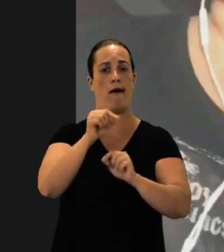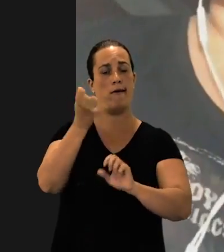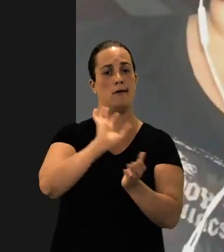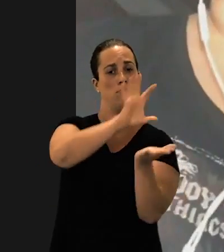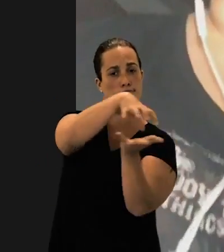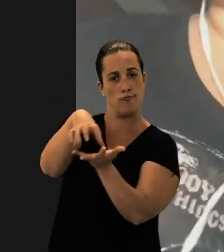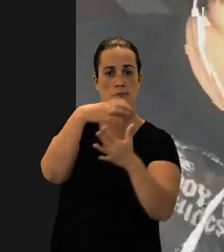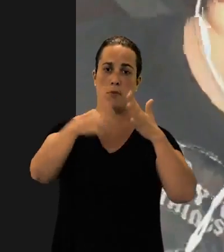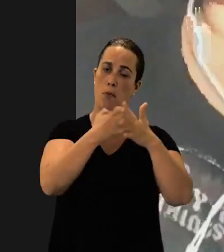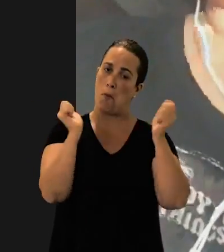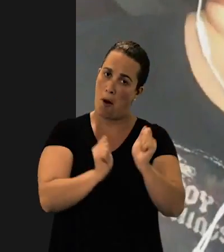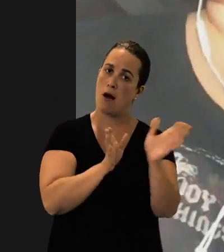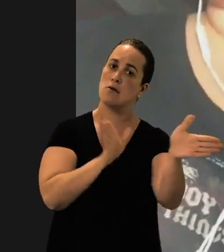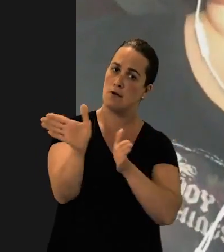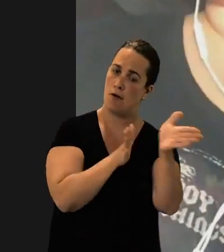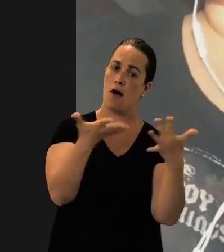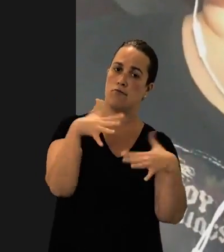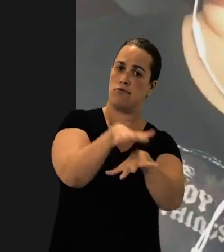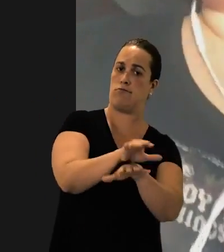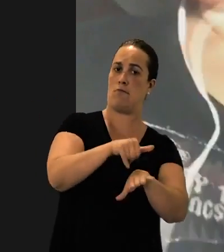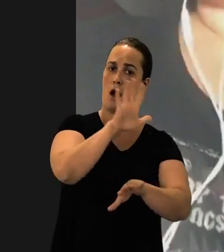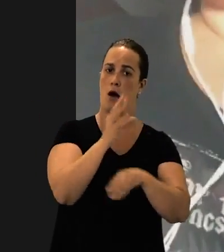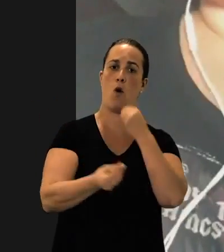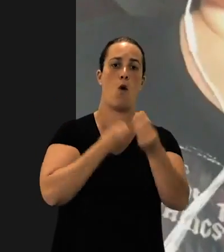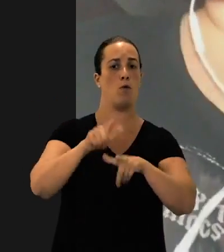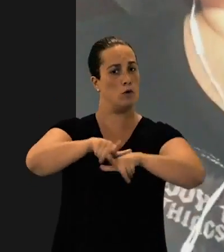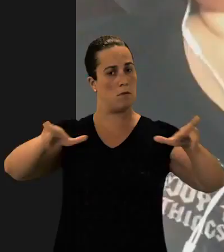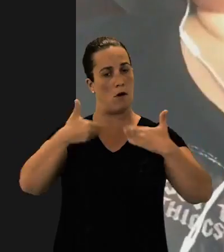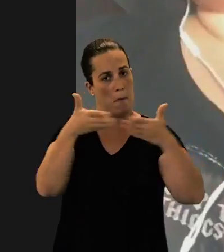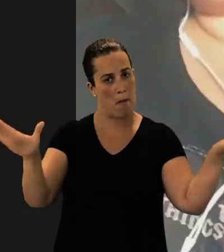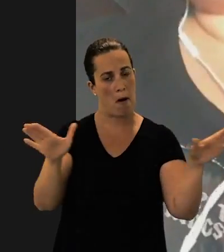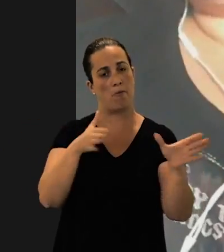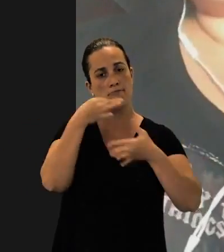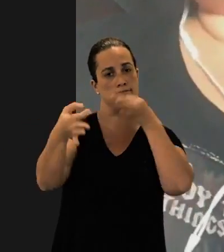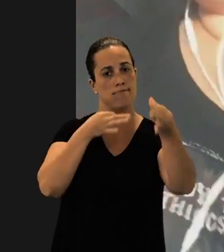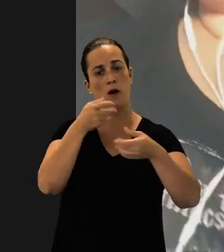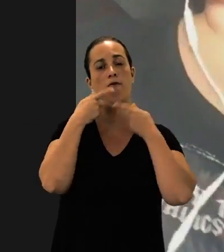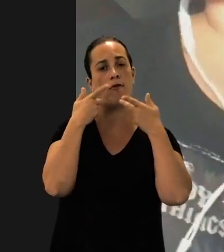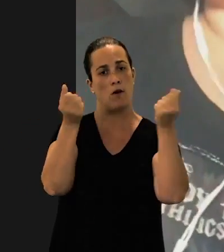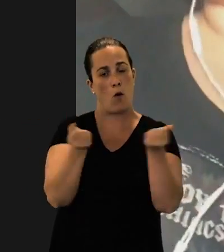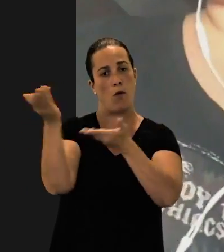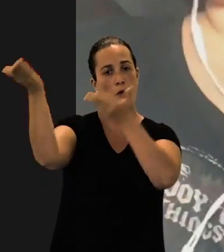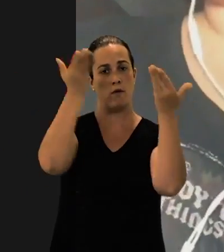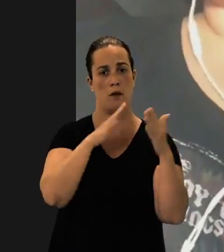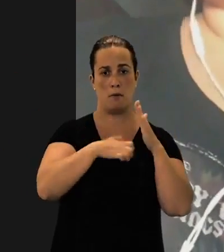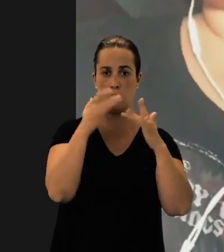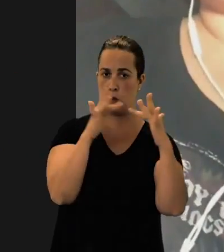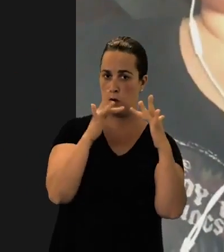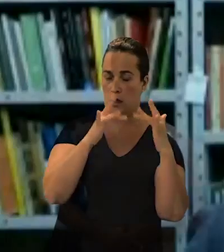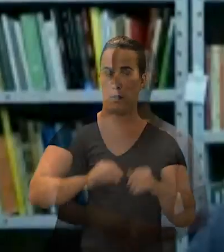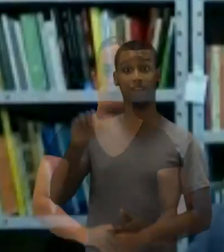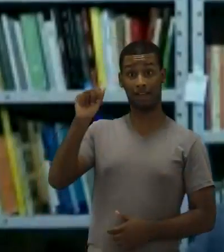empresas, instituições possam se tornar mais acessíveis, mais inclusivas. Esse espaço está aberto, vocês podem falar o que vocês quiserem e convidar essas empresas a entrar em contato